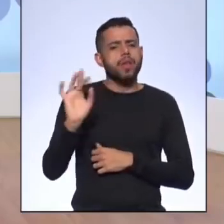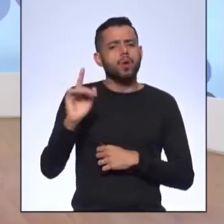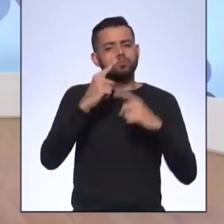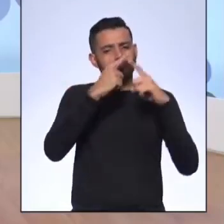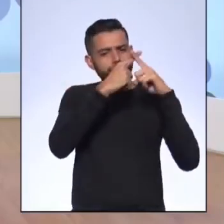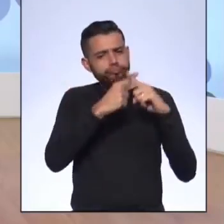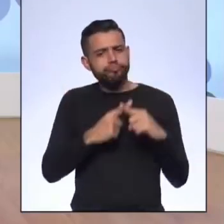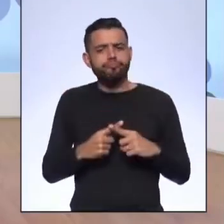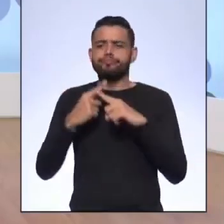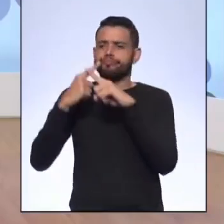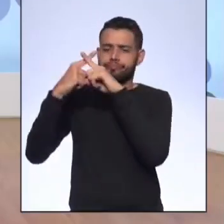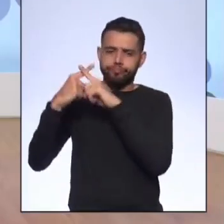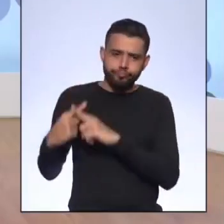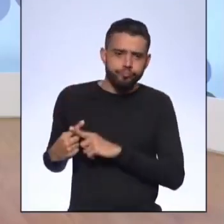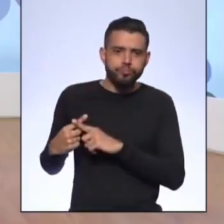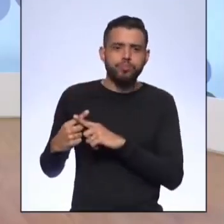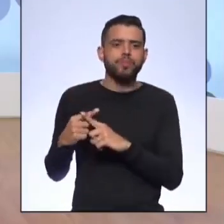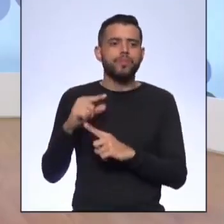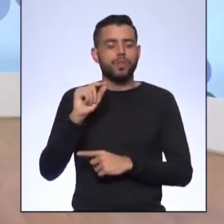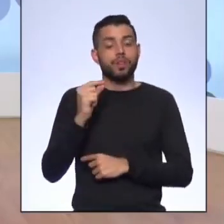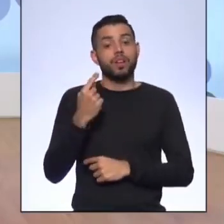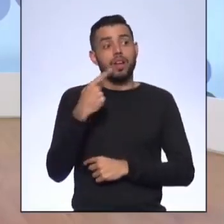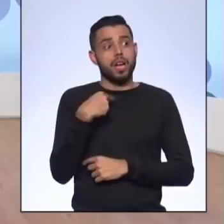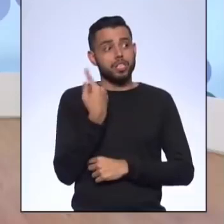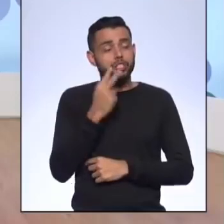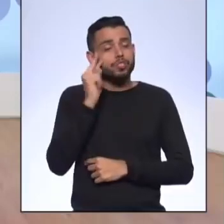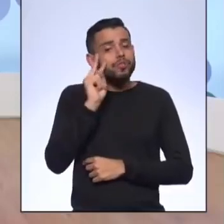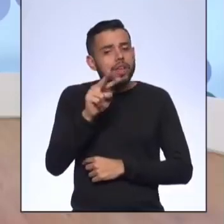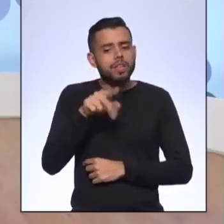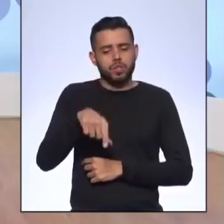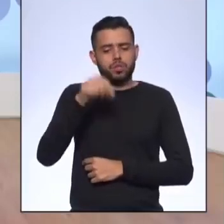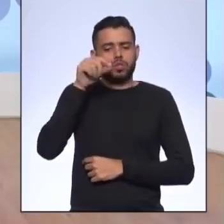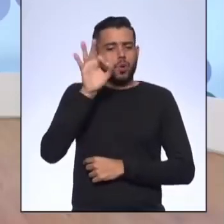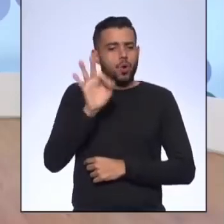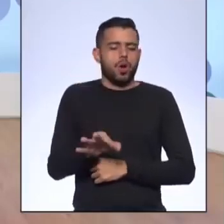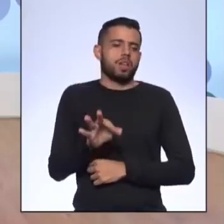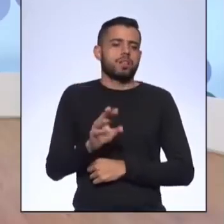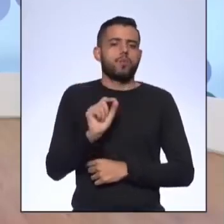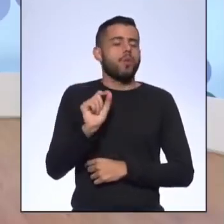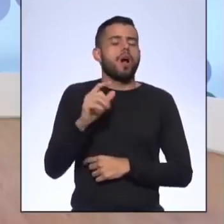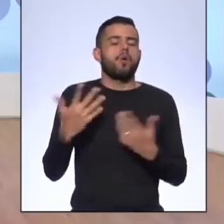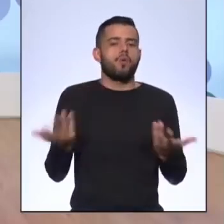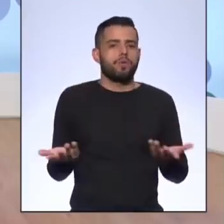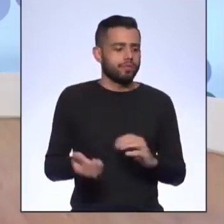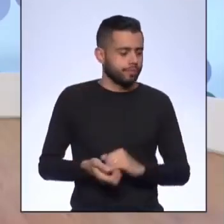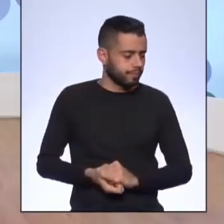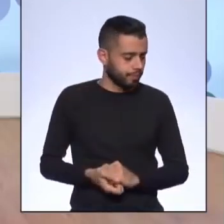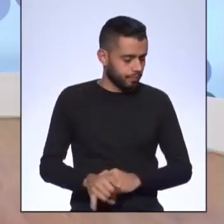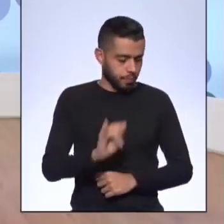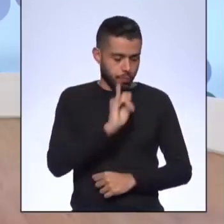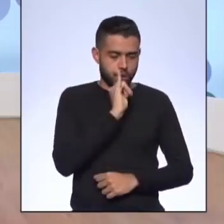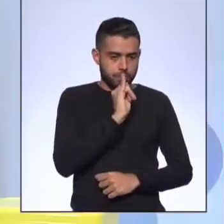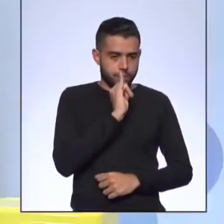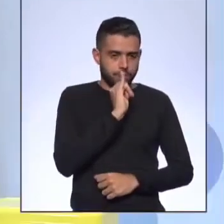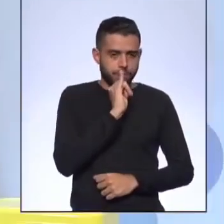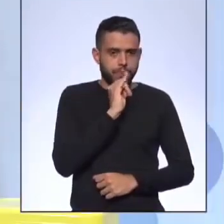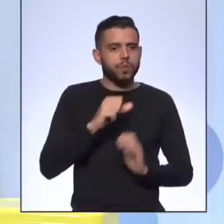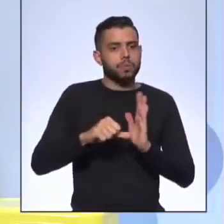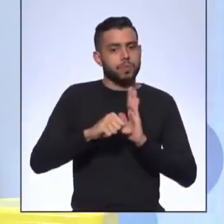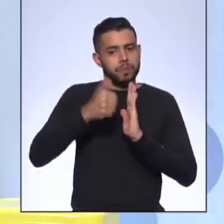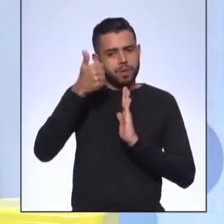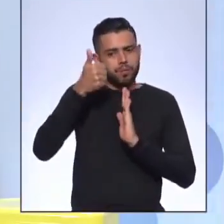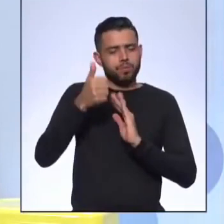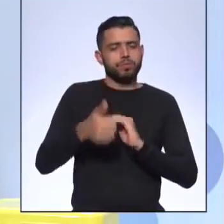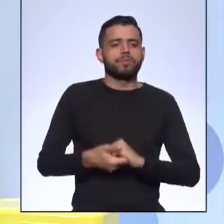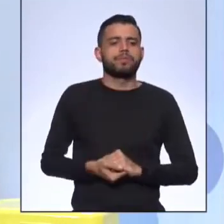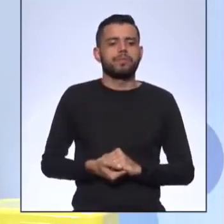cruzamentos para a gente ver qual é a alternativa correta, tá? Então, vamos pensar no seguinte, aqui no primeiro caso.